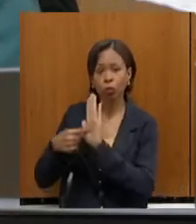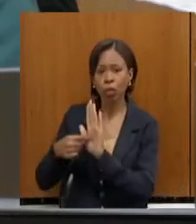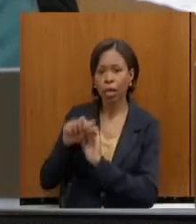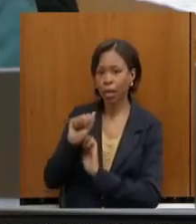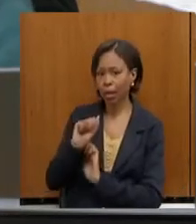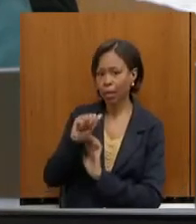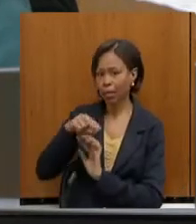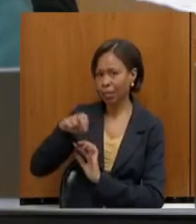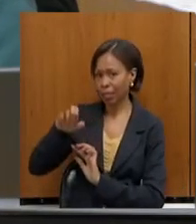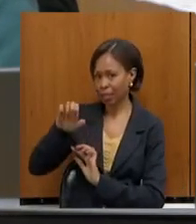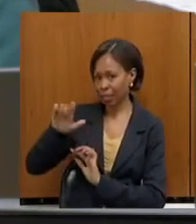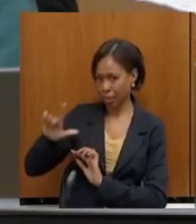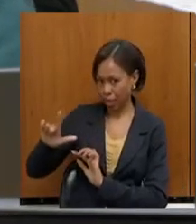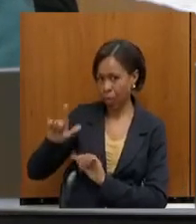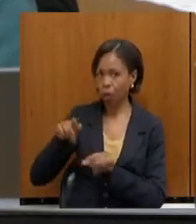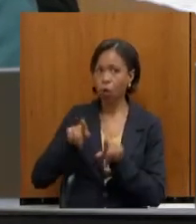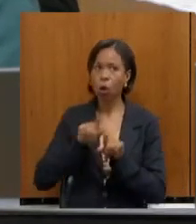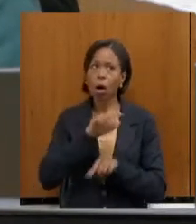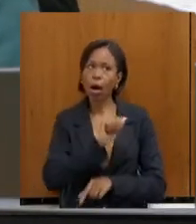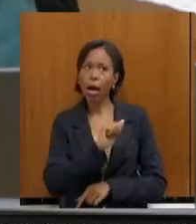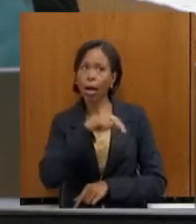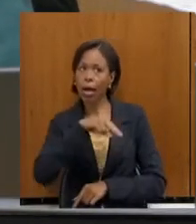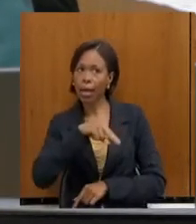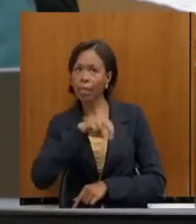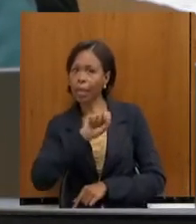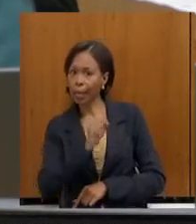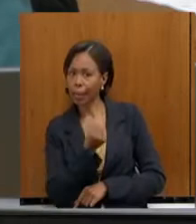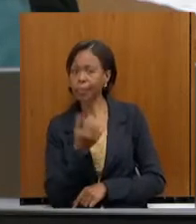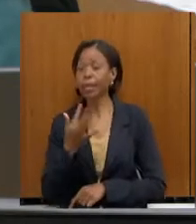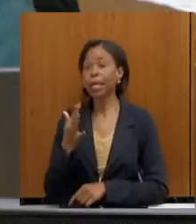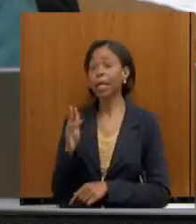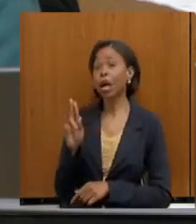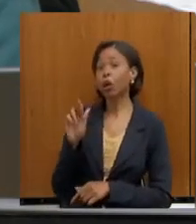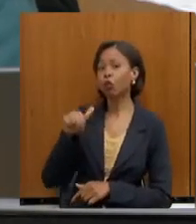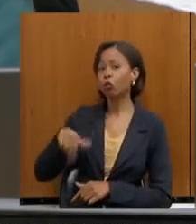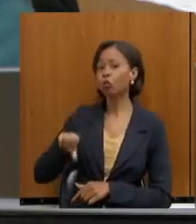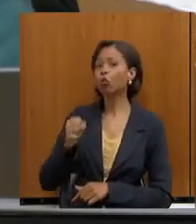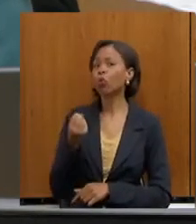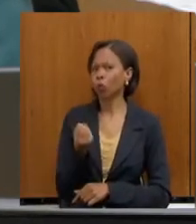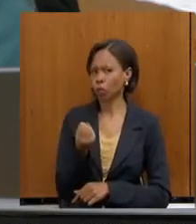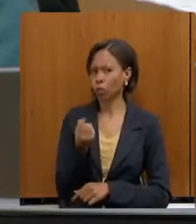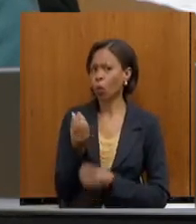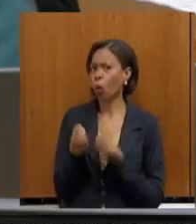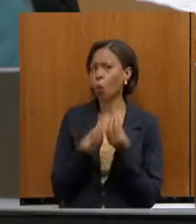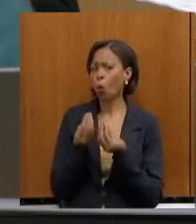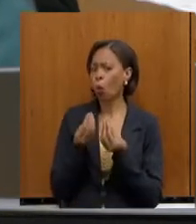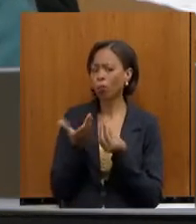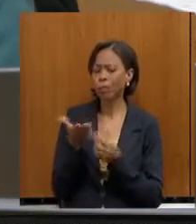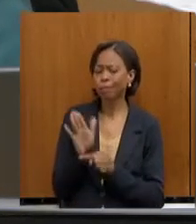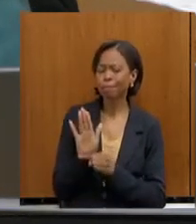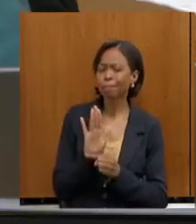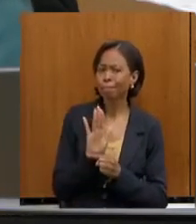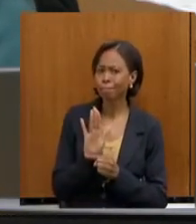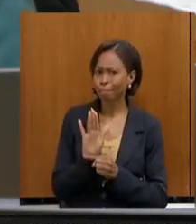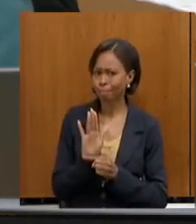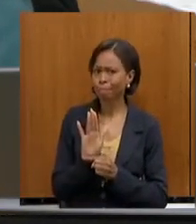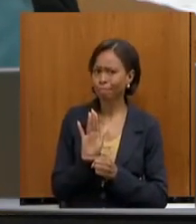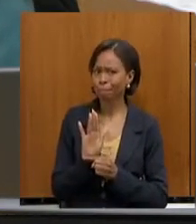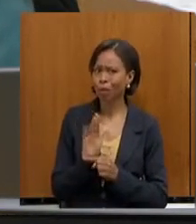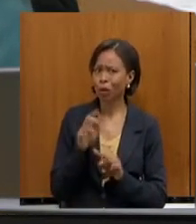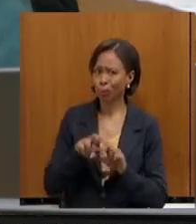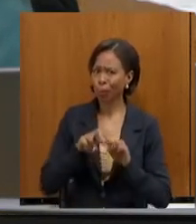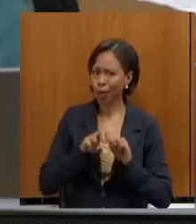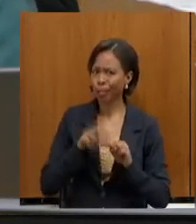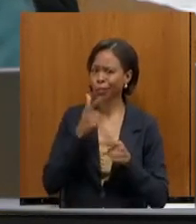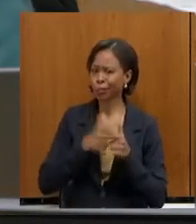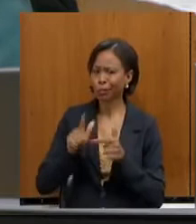especialmente ao INSS EA Furnas Qual é a compensação necessária para o impacto que